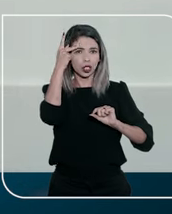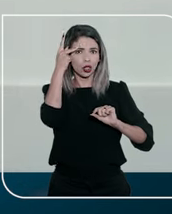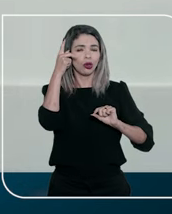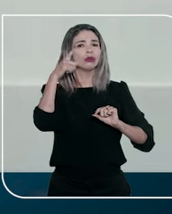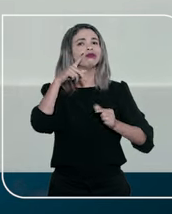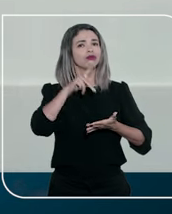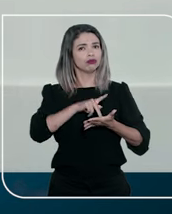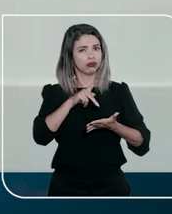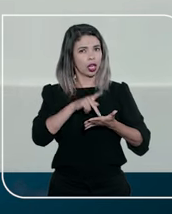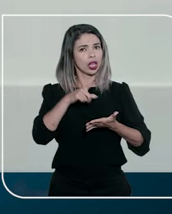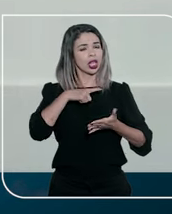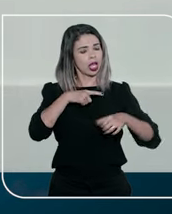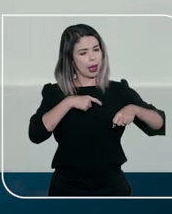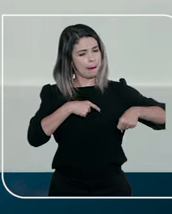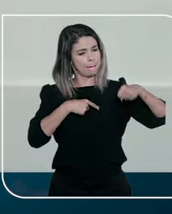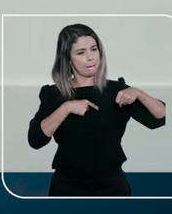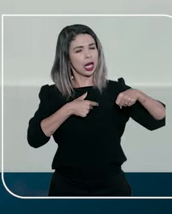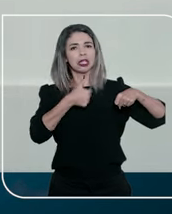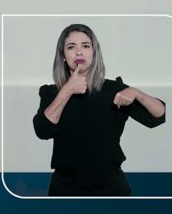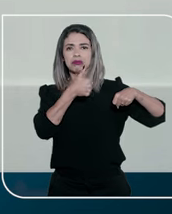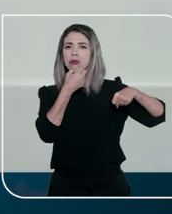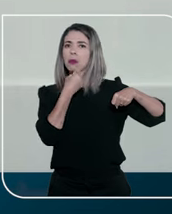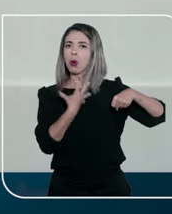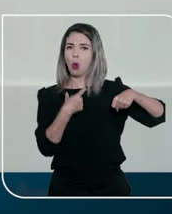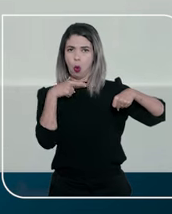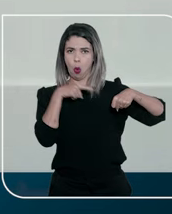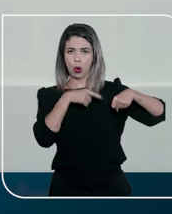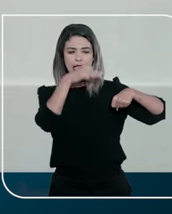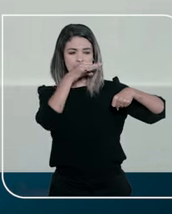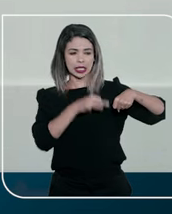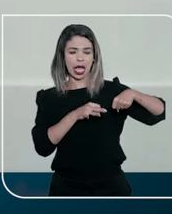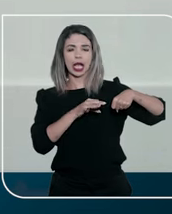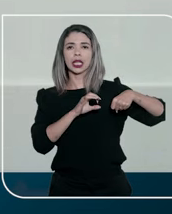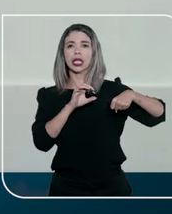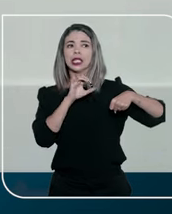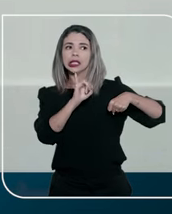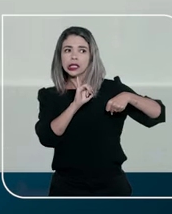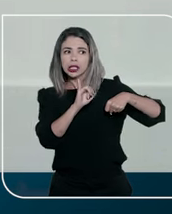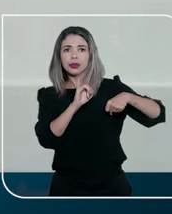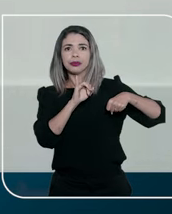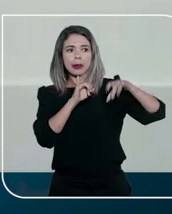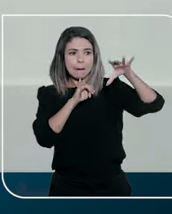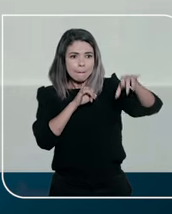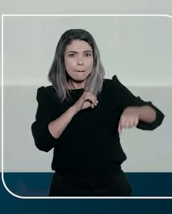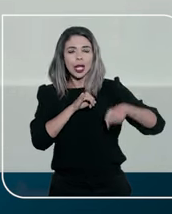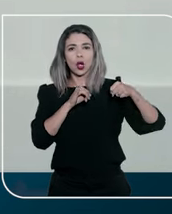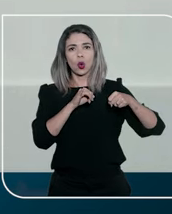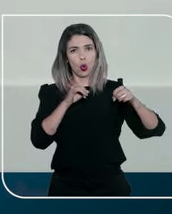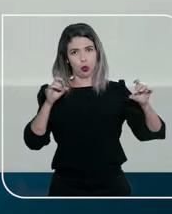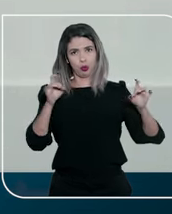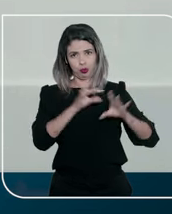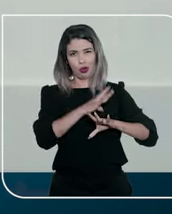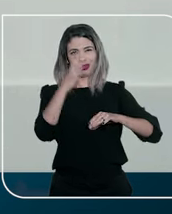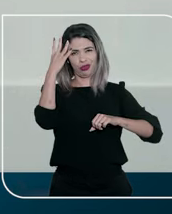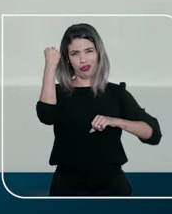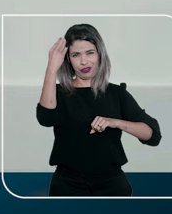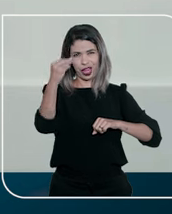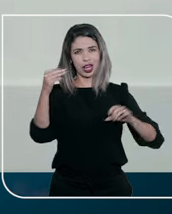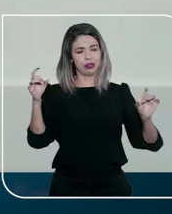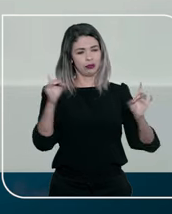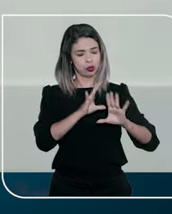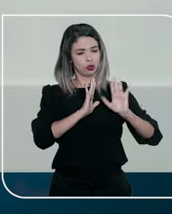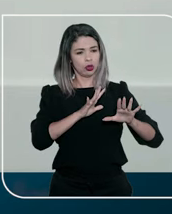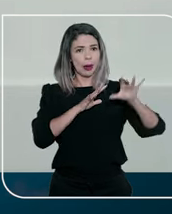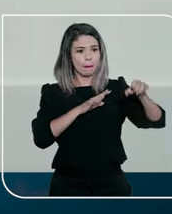aquela mala em condições adequadas, se não estiver, e que a reclamação não se parte do pressuposto de